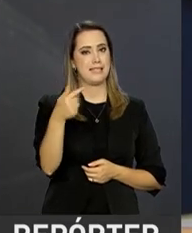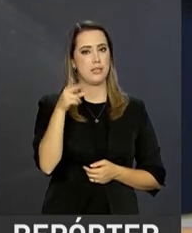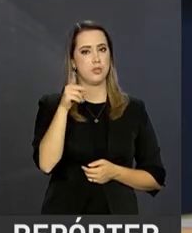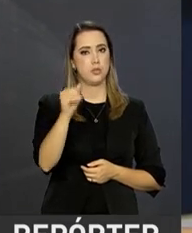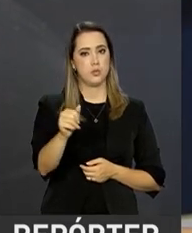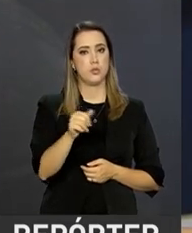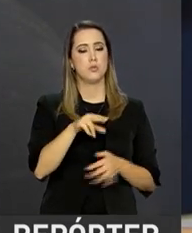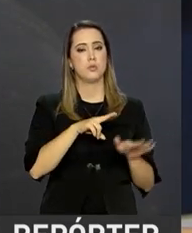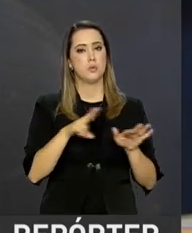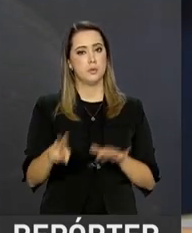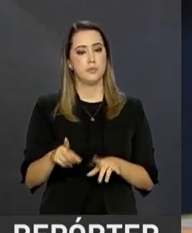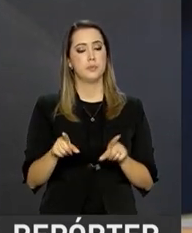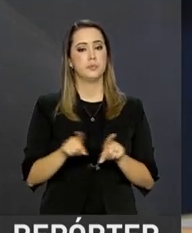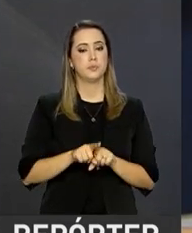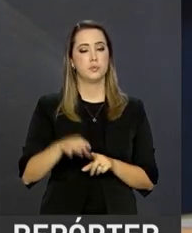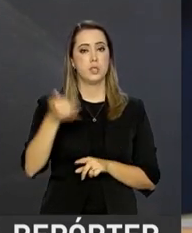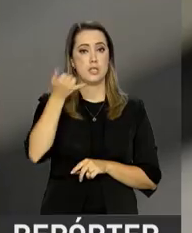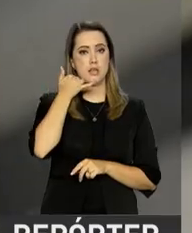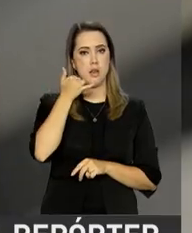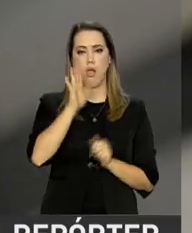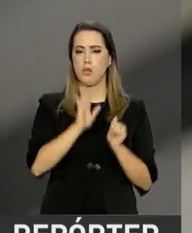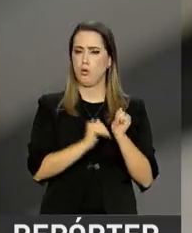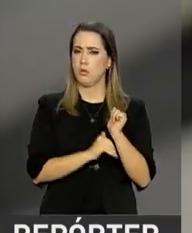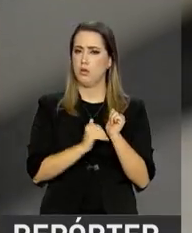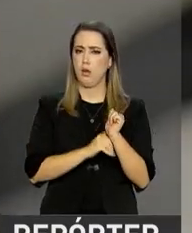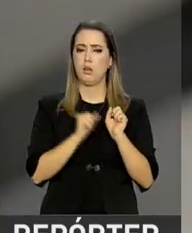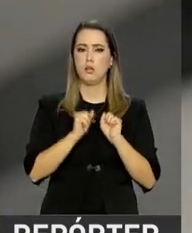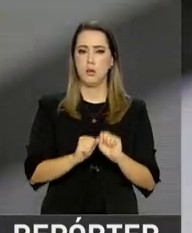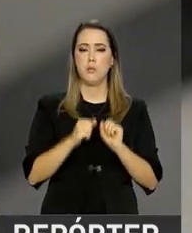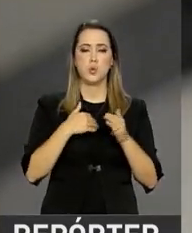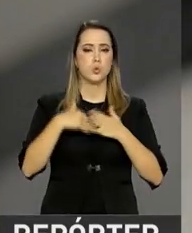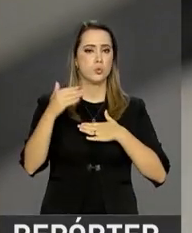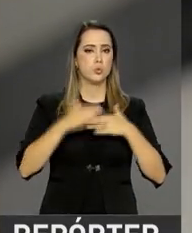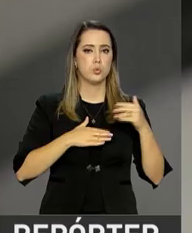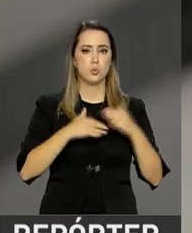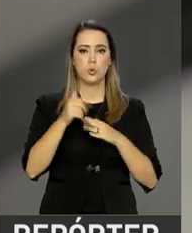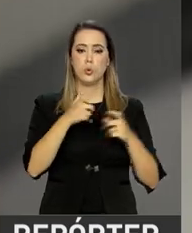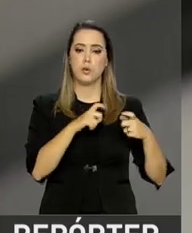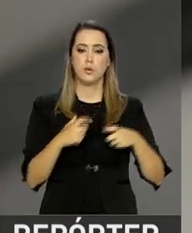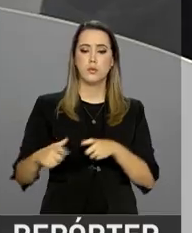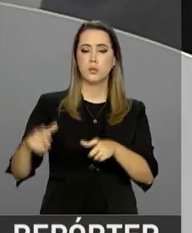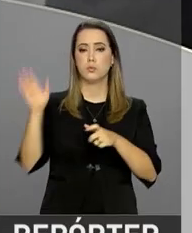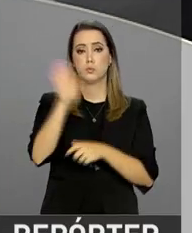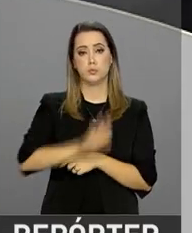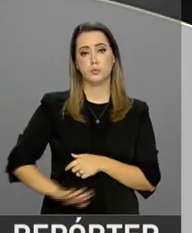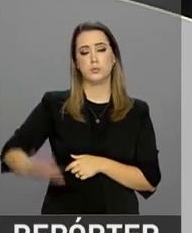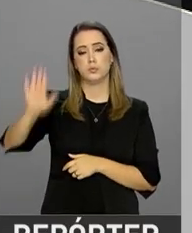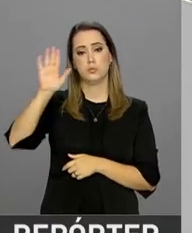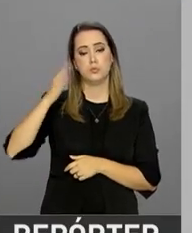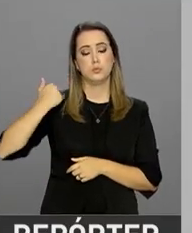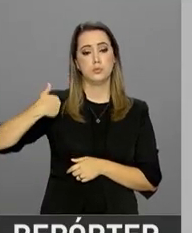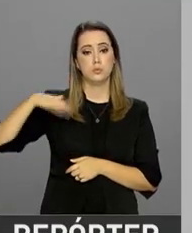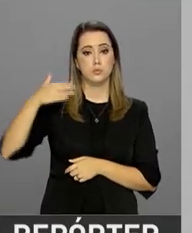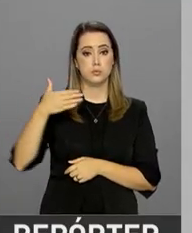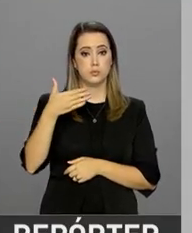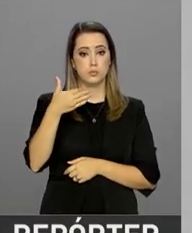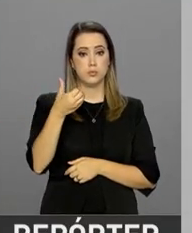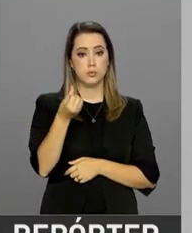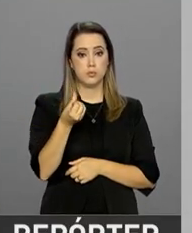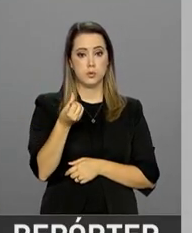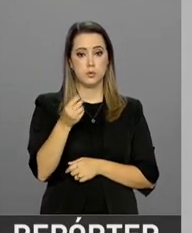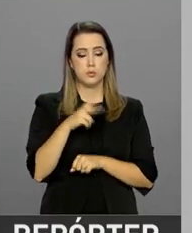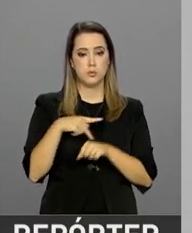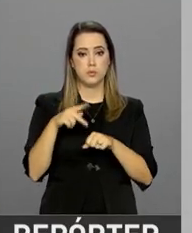por semana. As ligações são anônimas e podem ser feitas de qualquer lugar do Brasil e de mais 16 países,